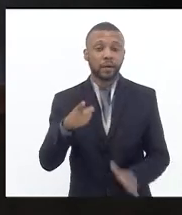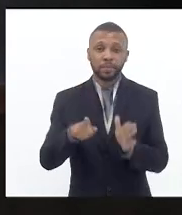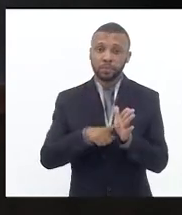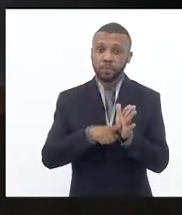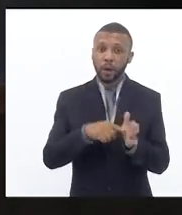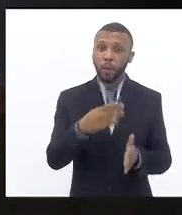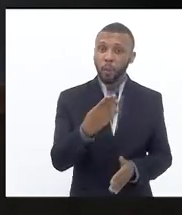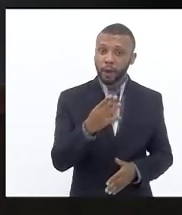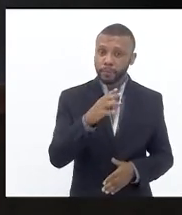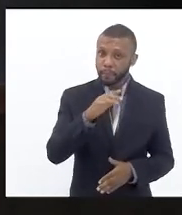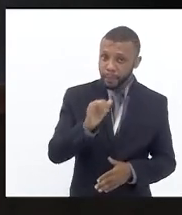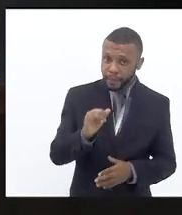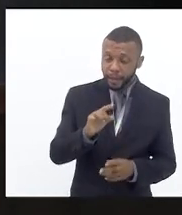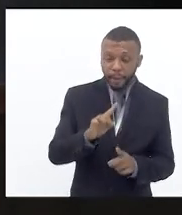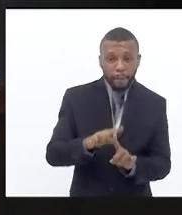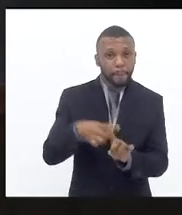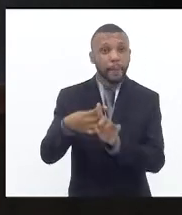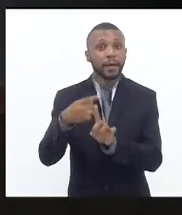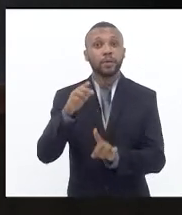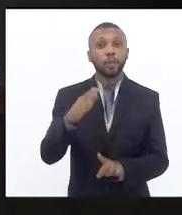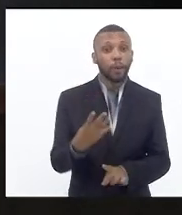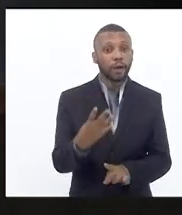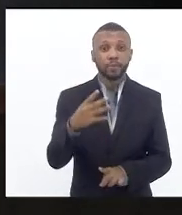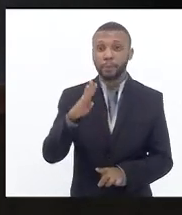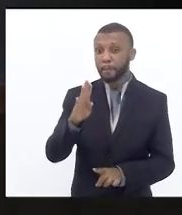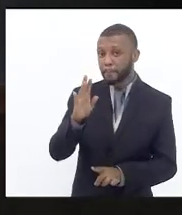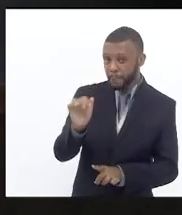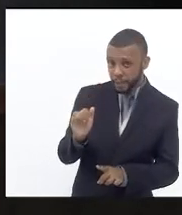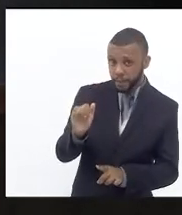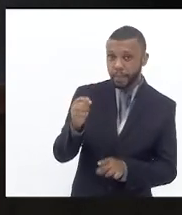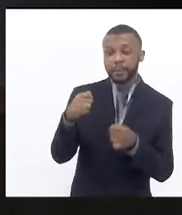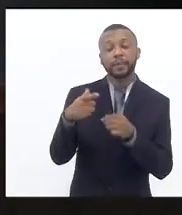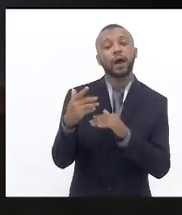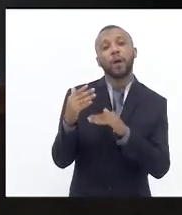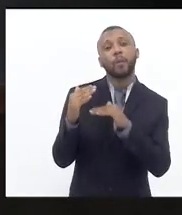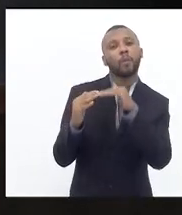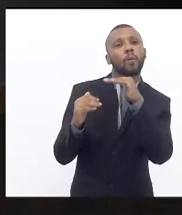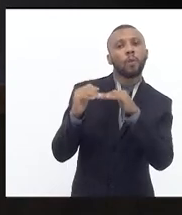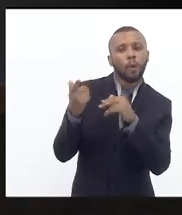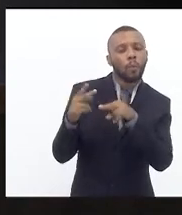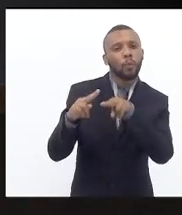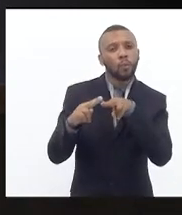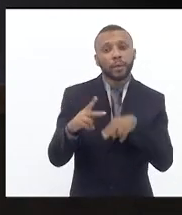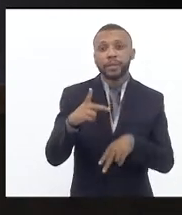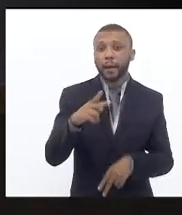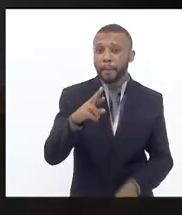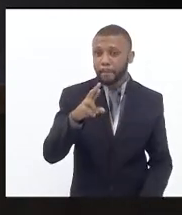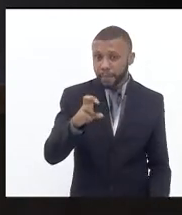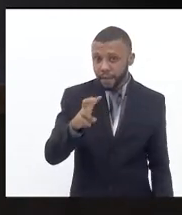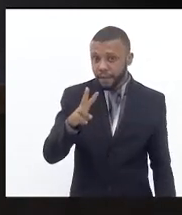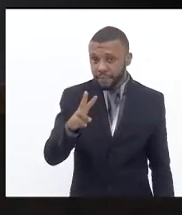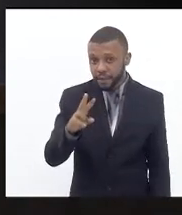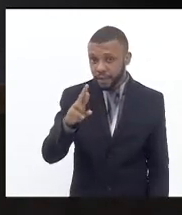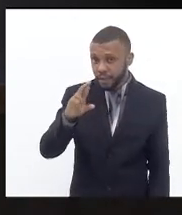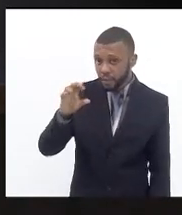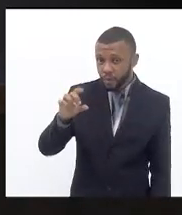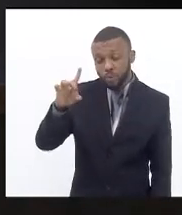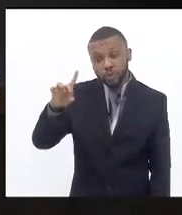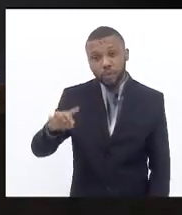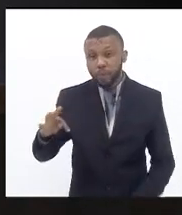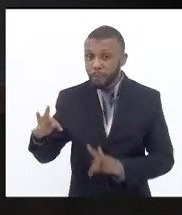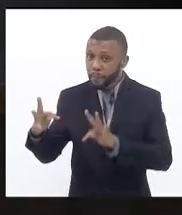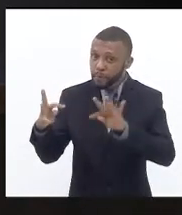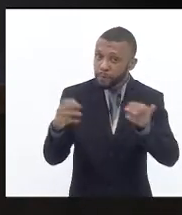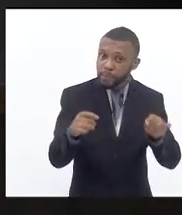4B e mais quatro bico e te vejo teve que se construído por conta da Previ por conta de do que era um direito de todo mundo e